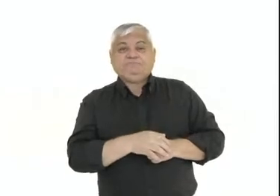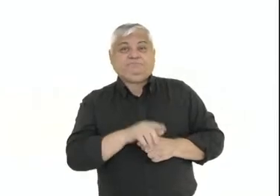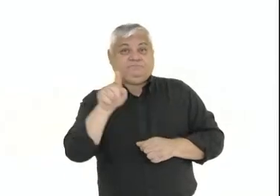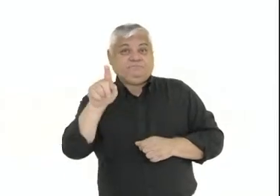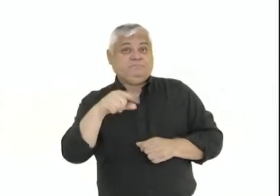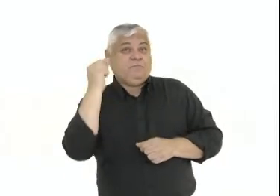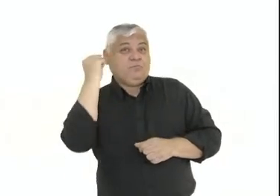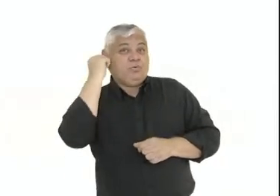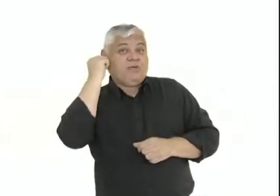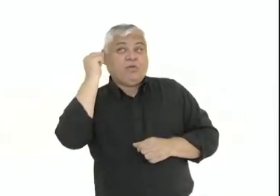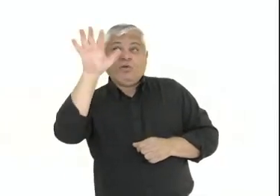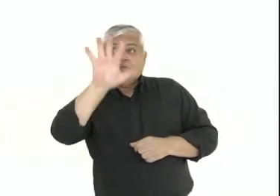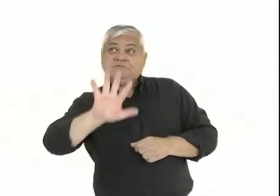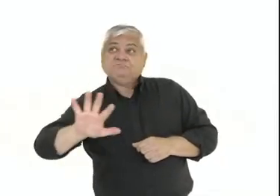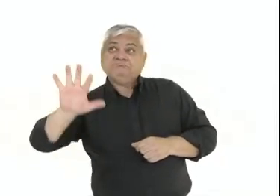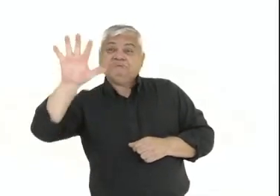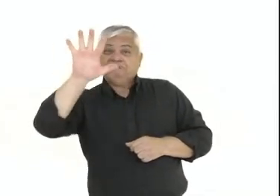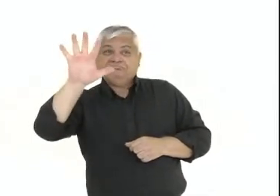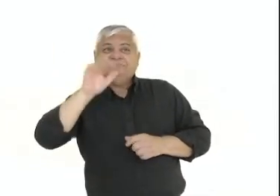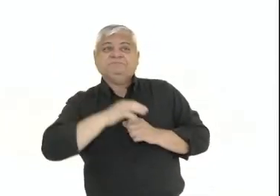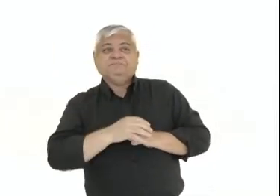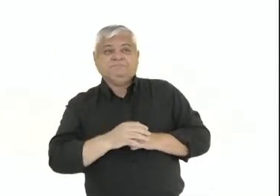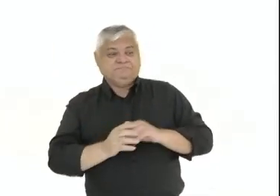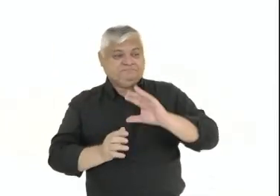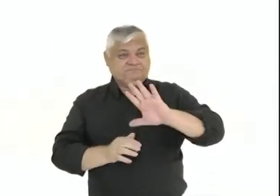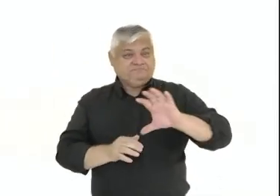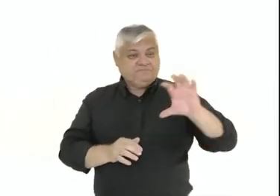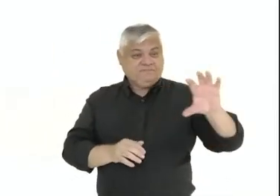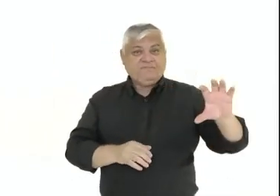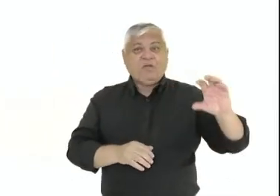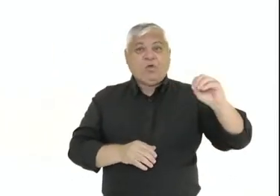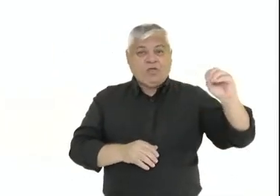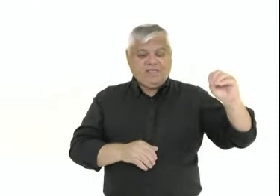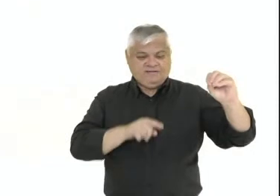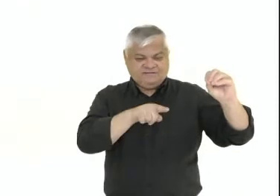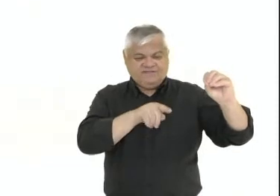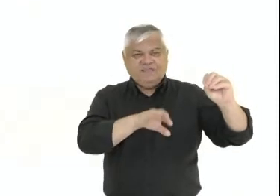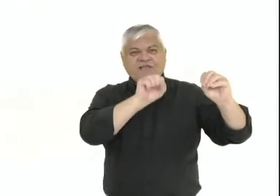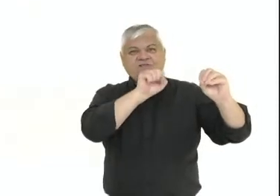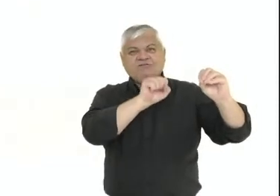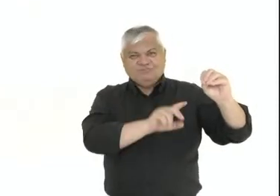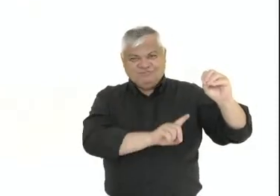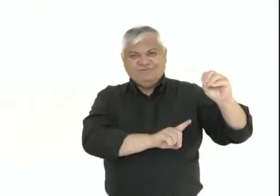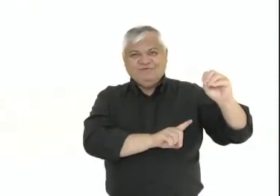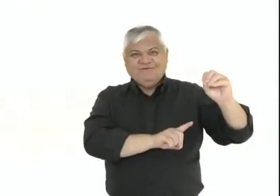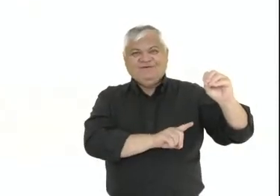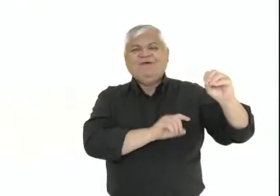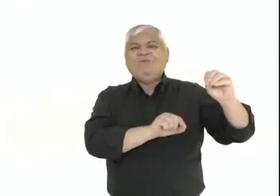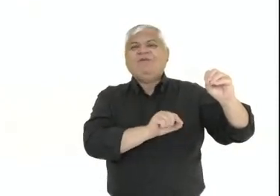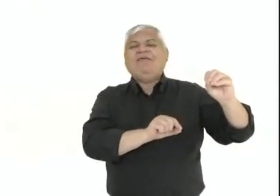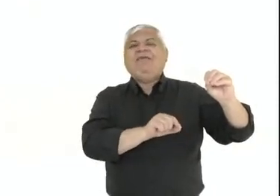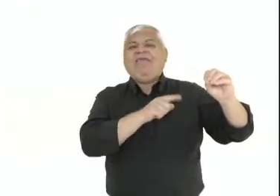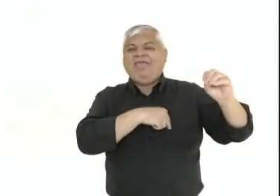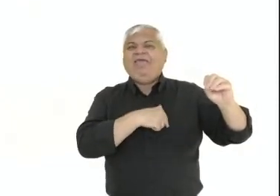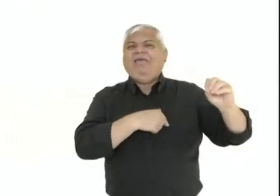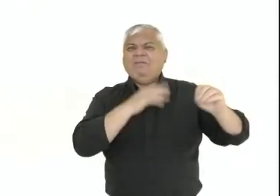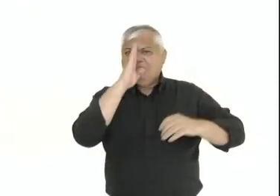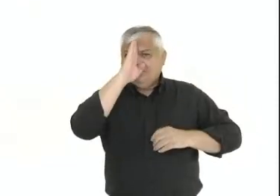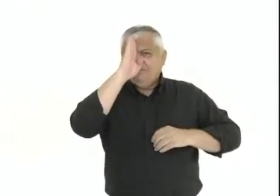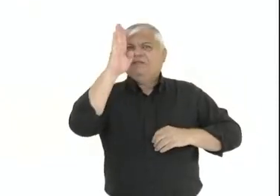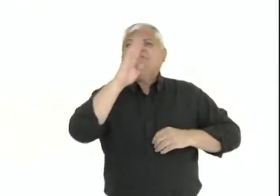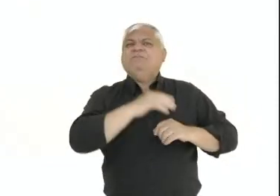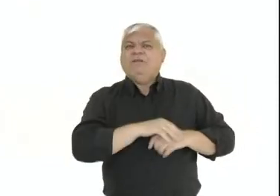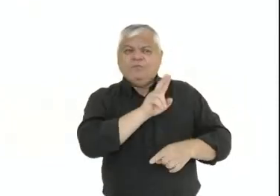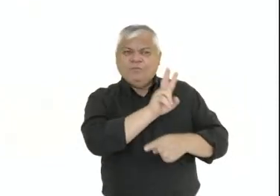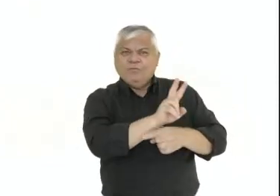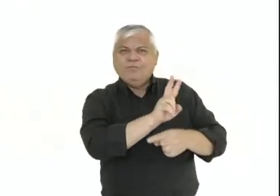Campos Gerais no Paraná do Oeste e Paranaense e do Sudoeste Paranaense que ganham destaque na